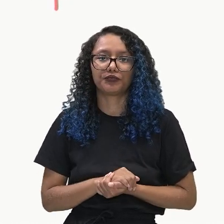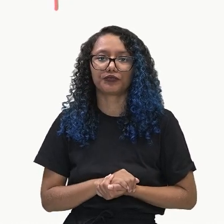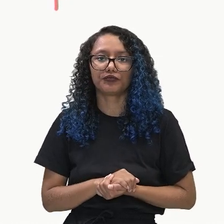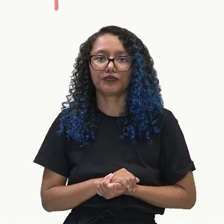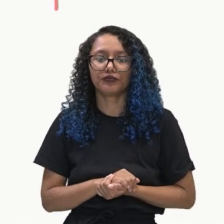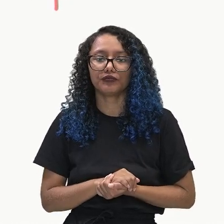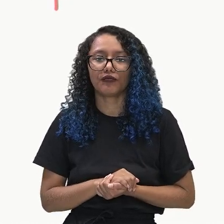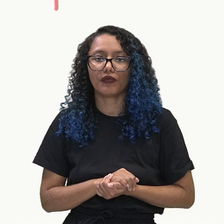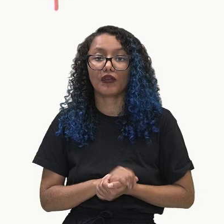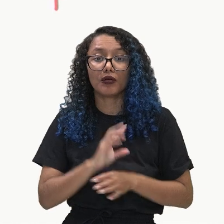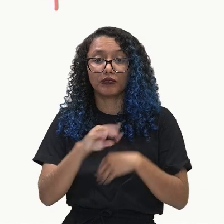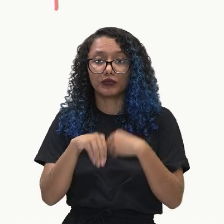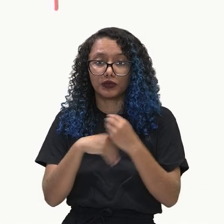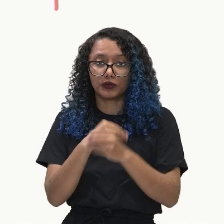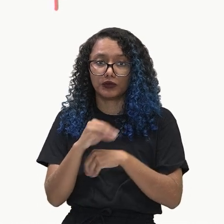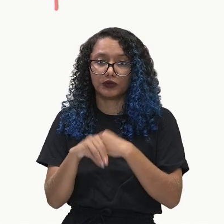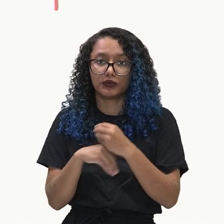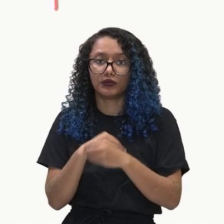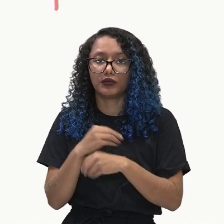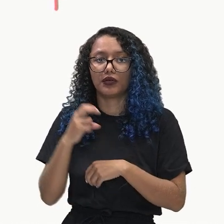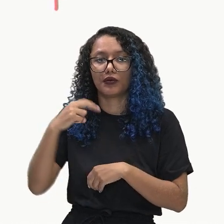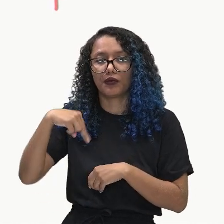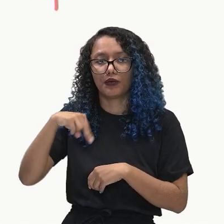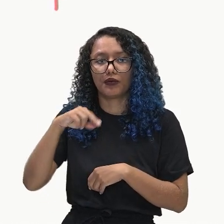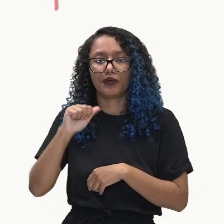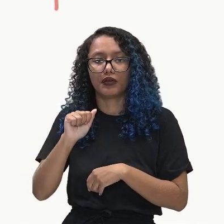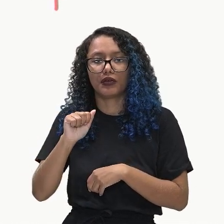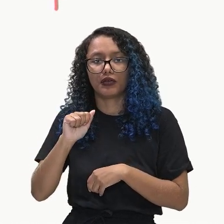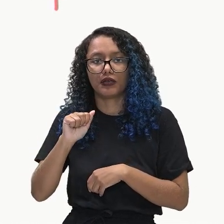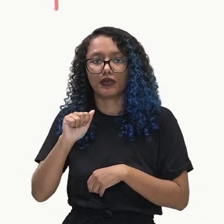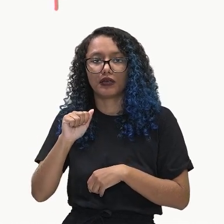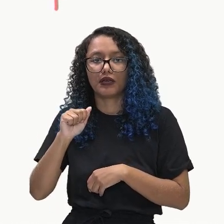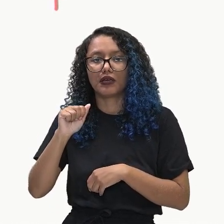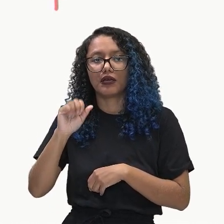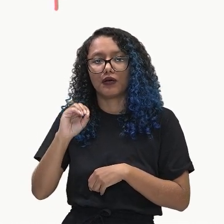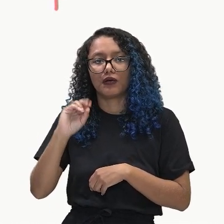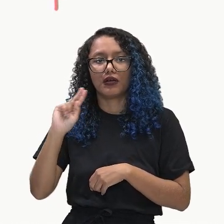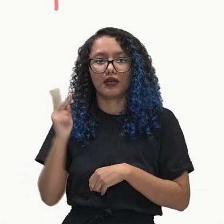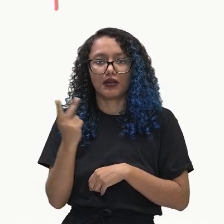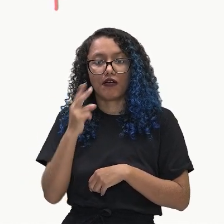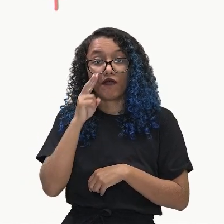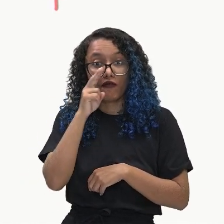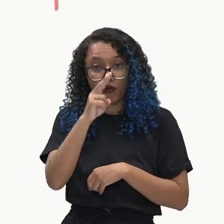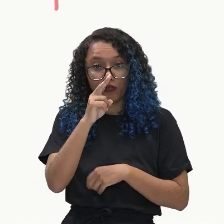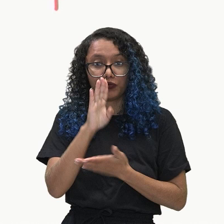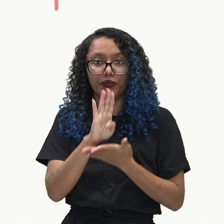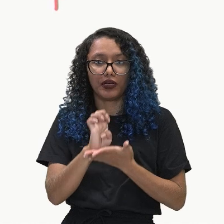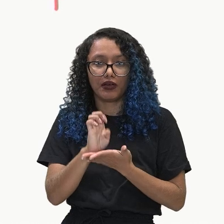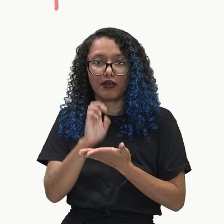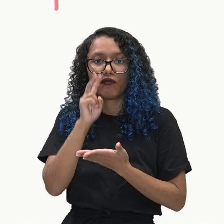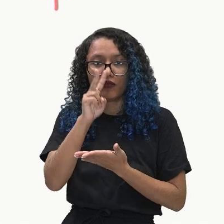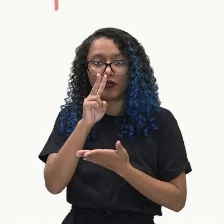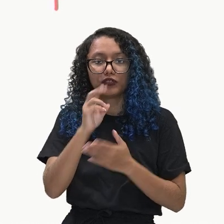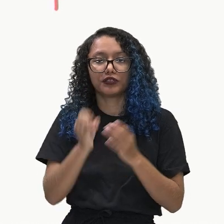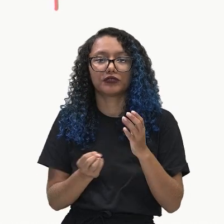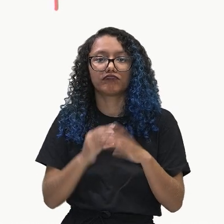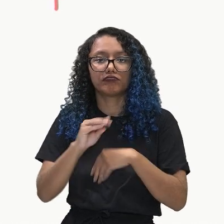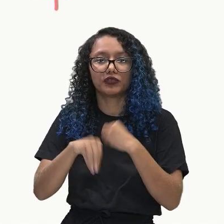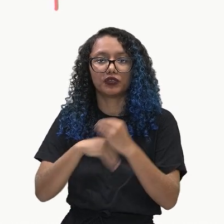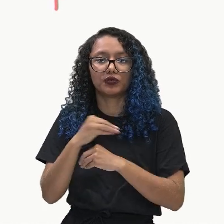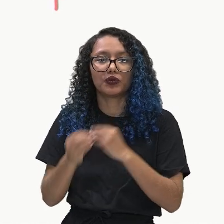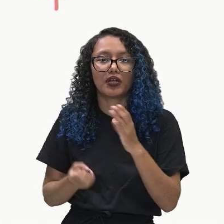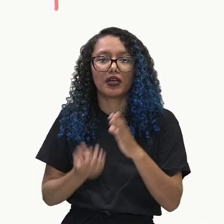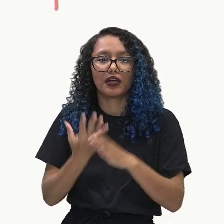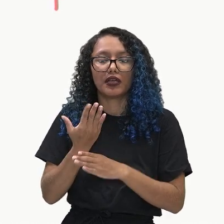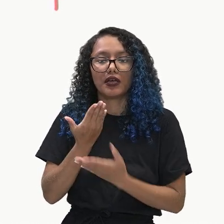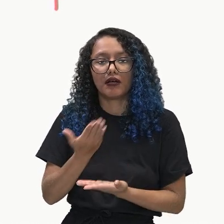reagindo com hidróxido de sódio, que é uma base forte, e forma o sal neutro, que